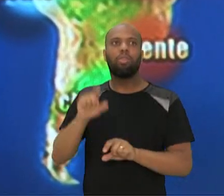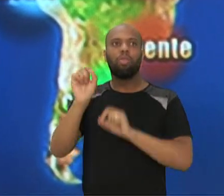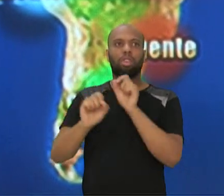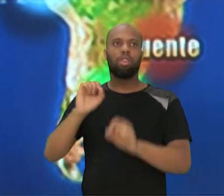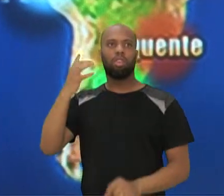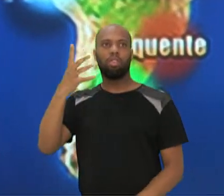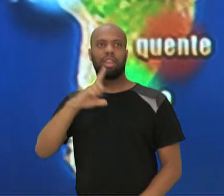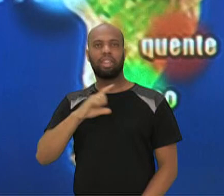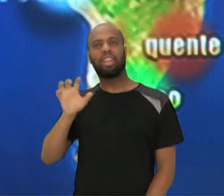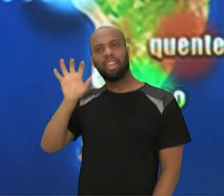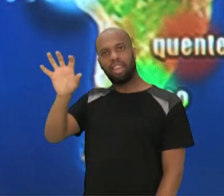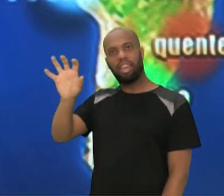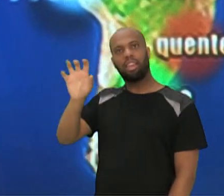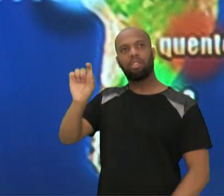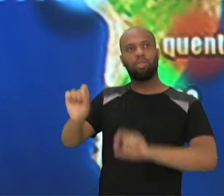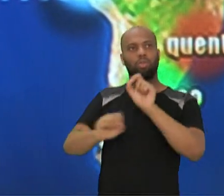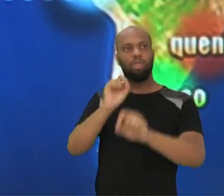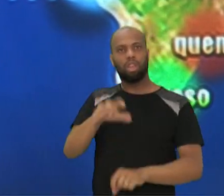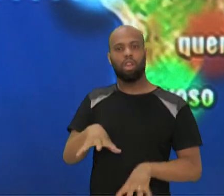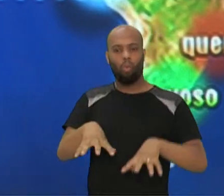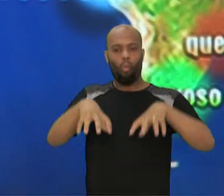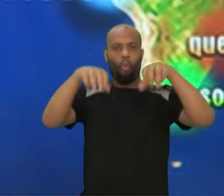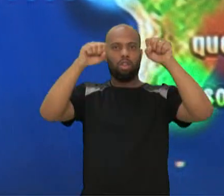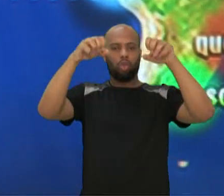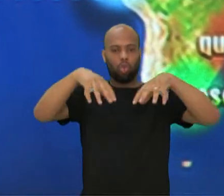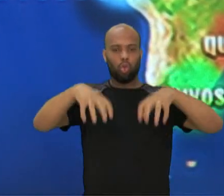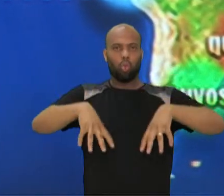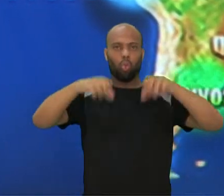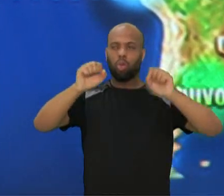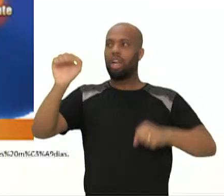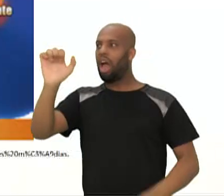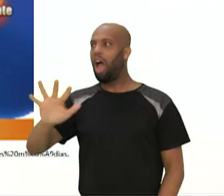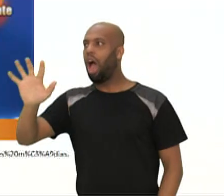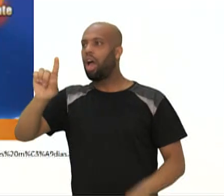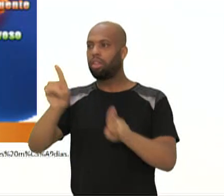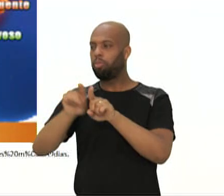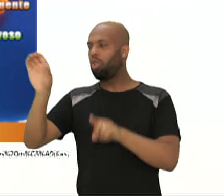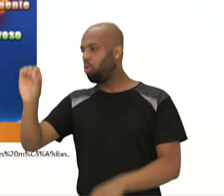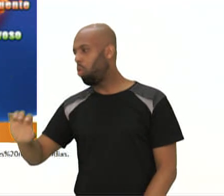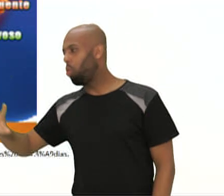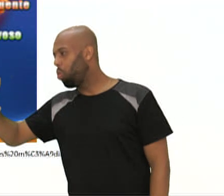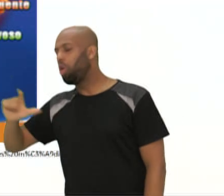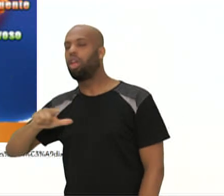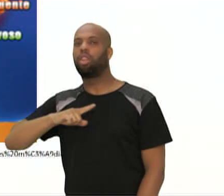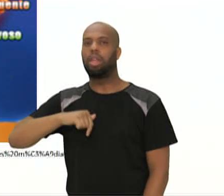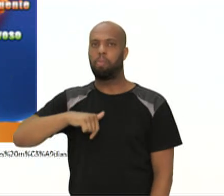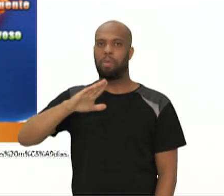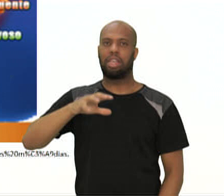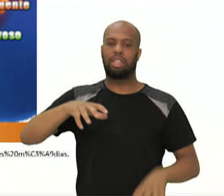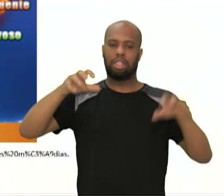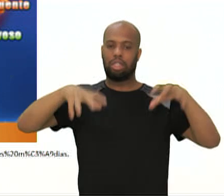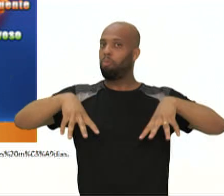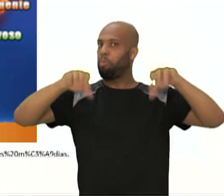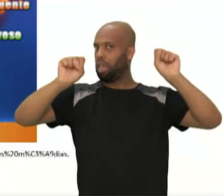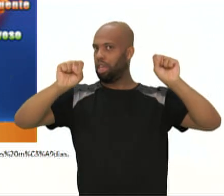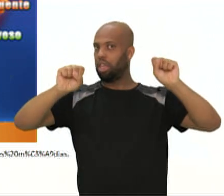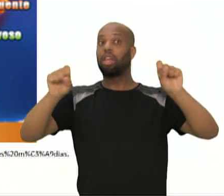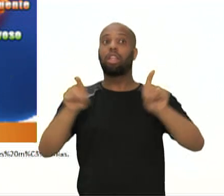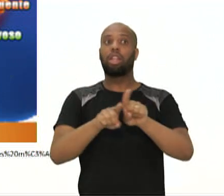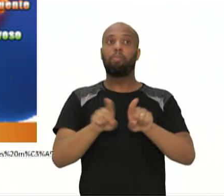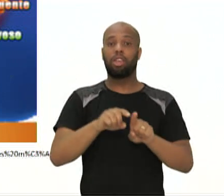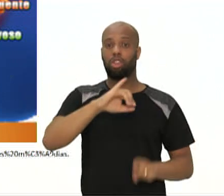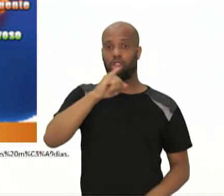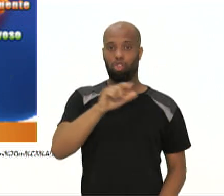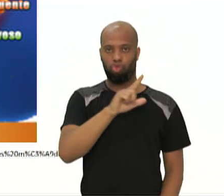acaba se tornando mais seca, essa parte aqui da Ásia e da Oceania. Já nos meses de junho, julho e